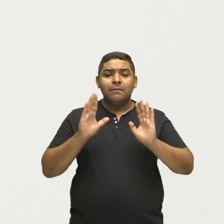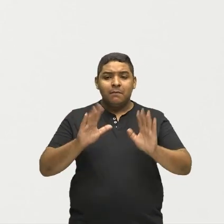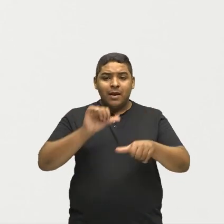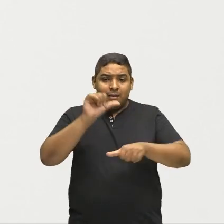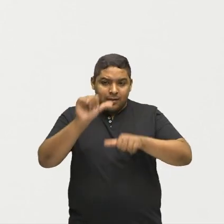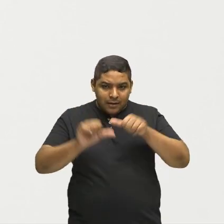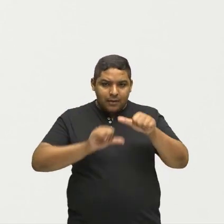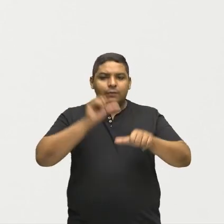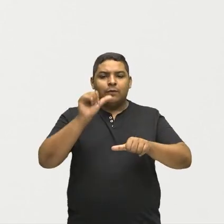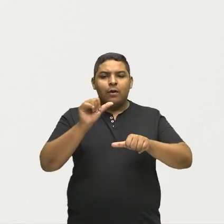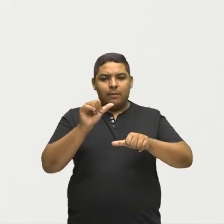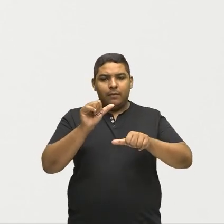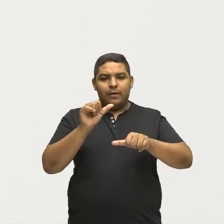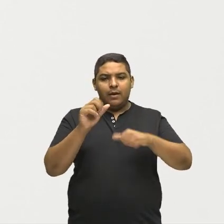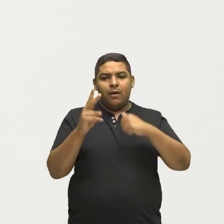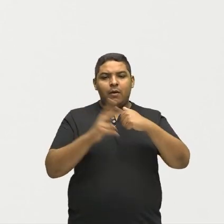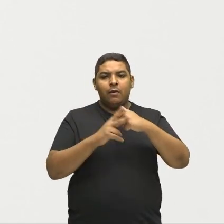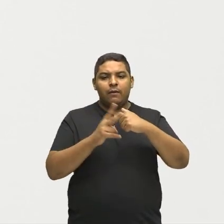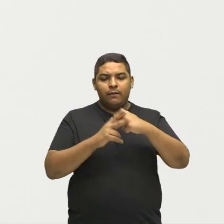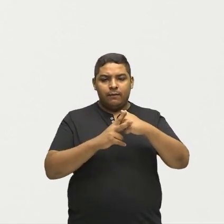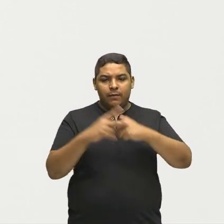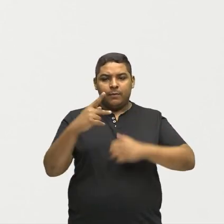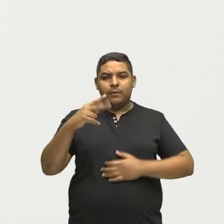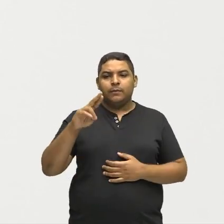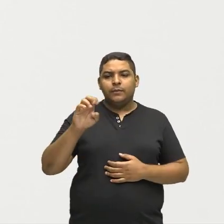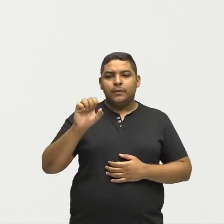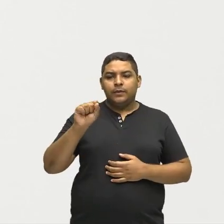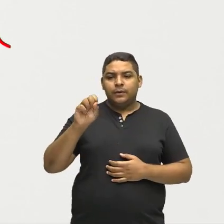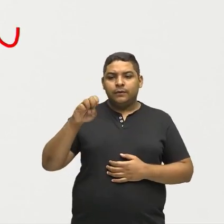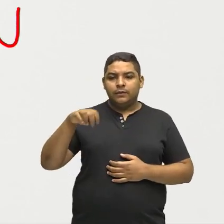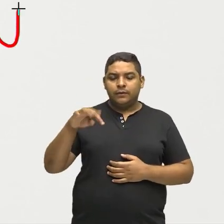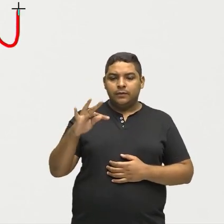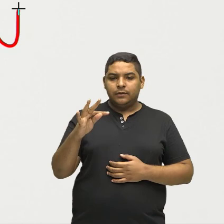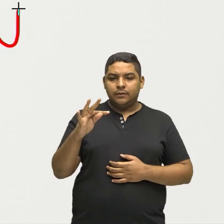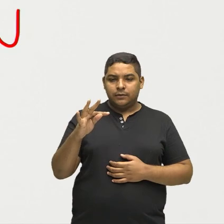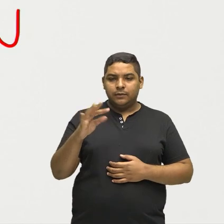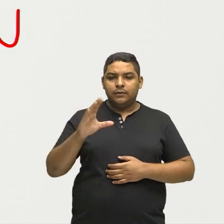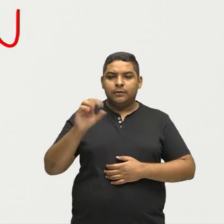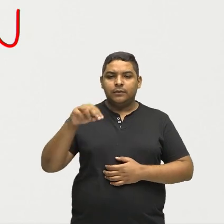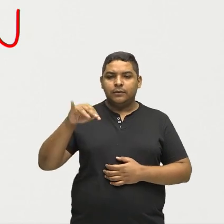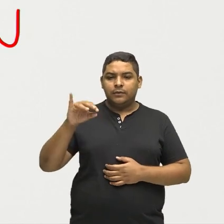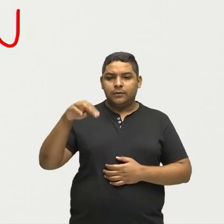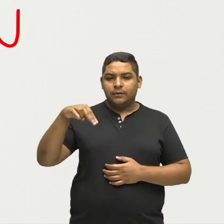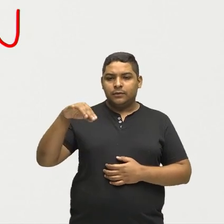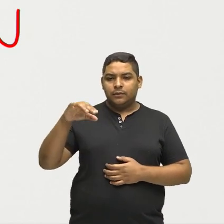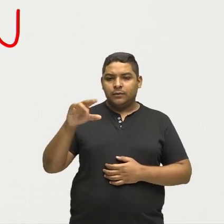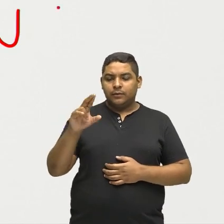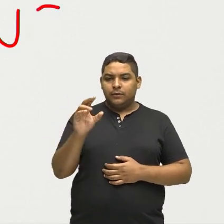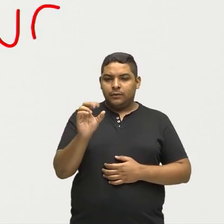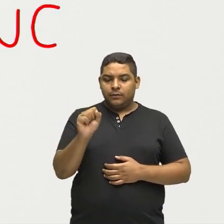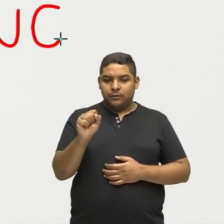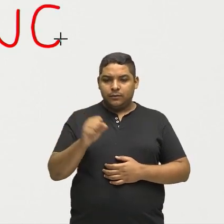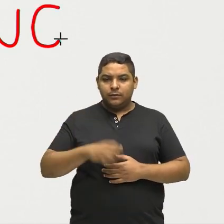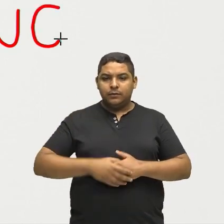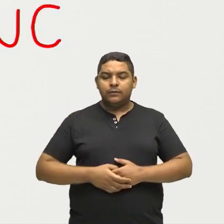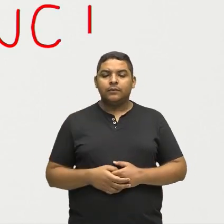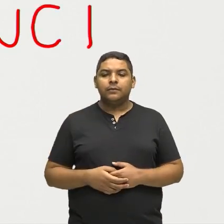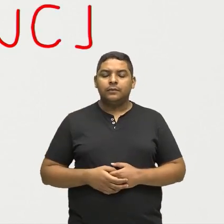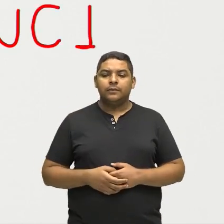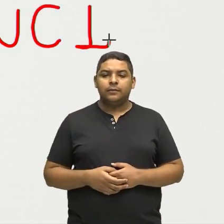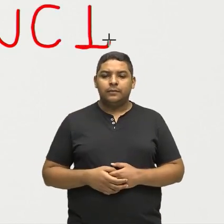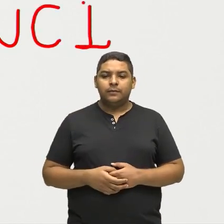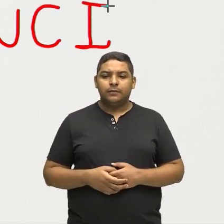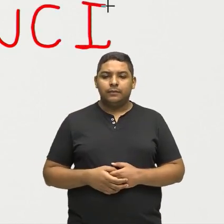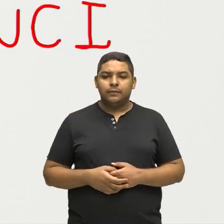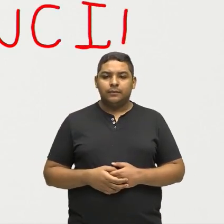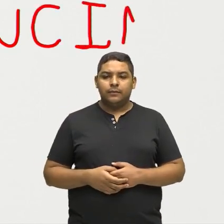verbo para o present continuous, eu preciso eliminar esse letter I aqui daqui do verbo, tudo bem, gente? E